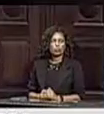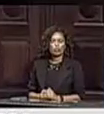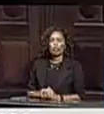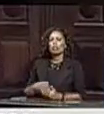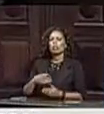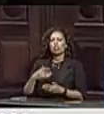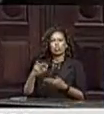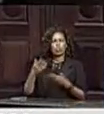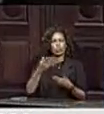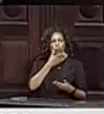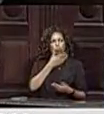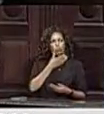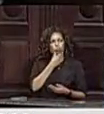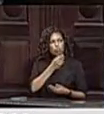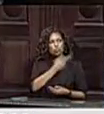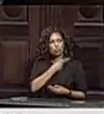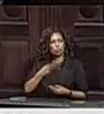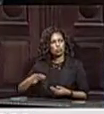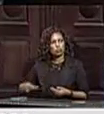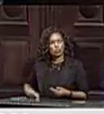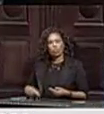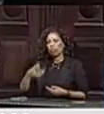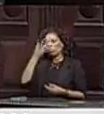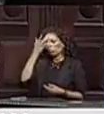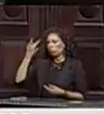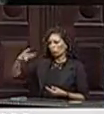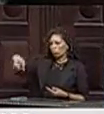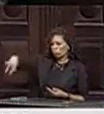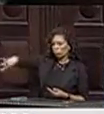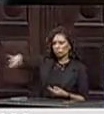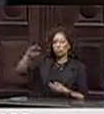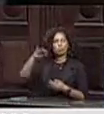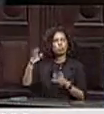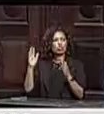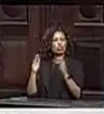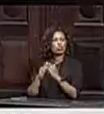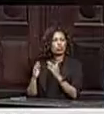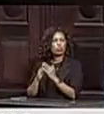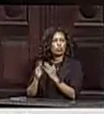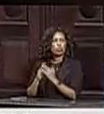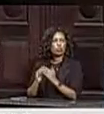Senhor presidente, senhoras e senhores deputados,